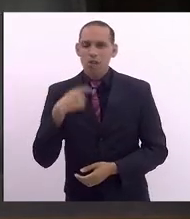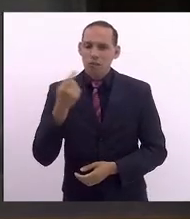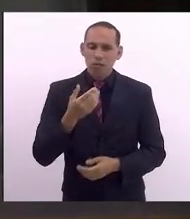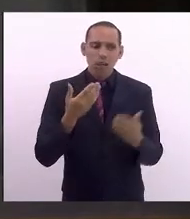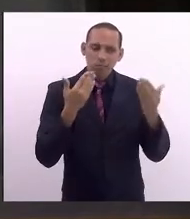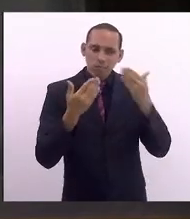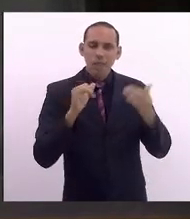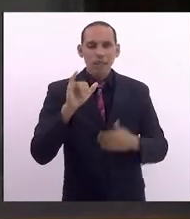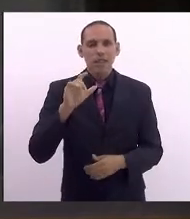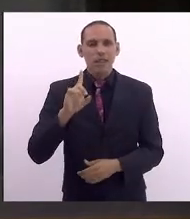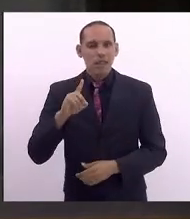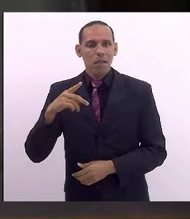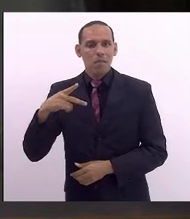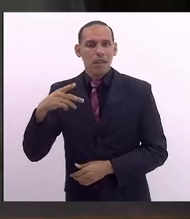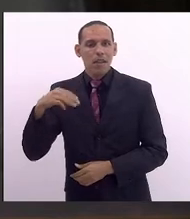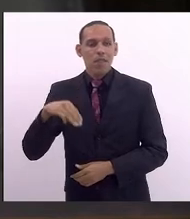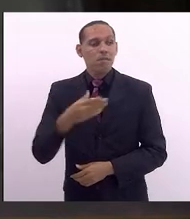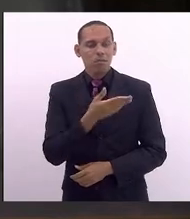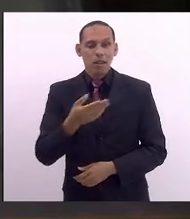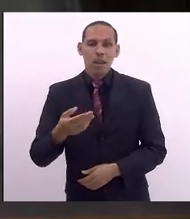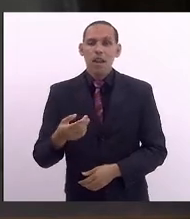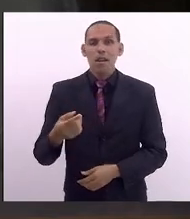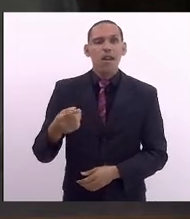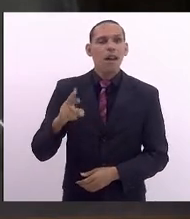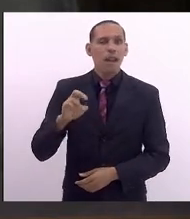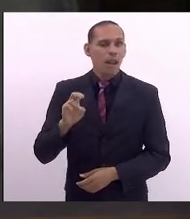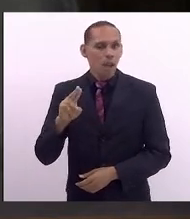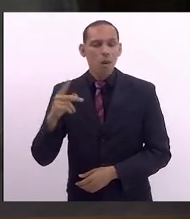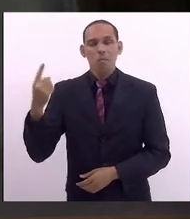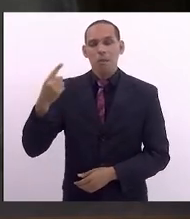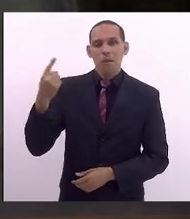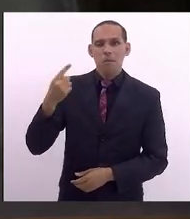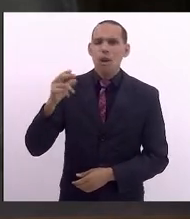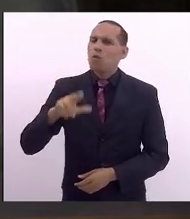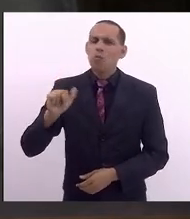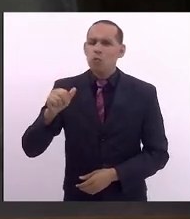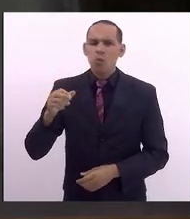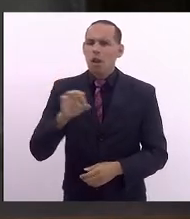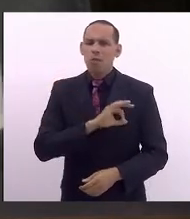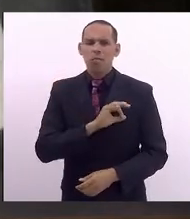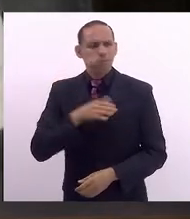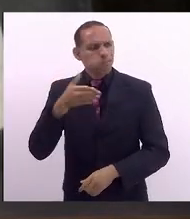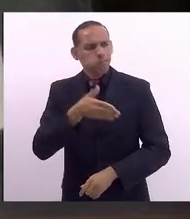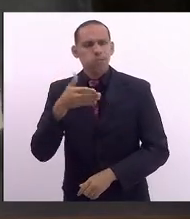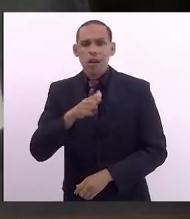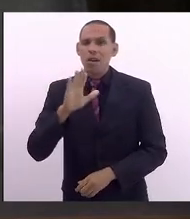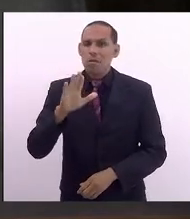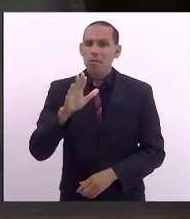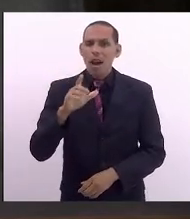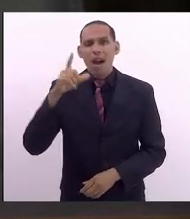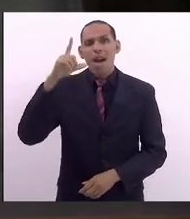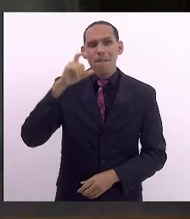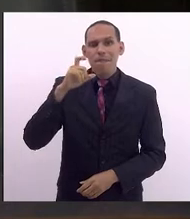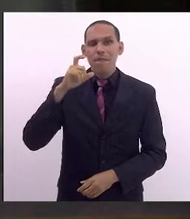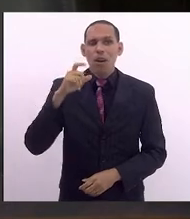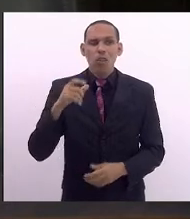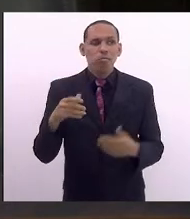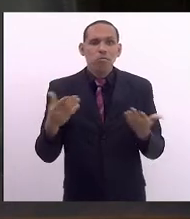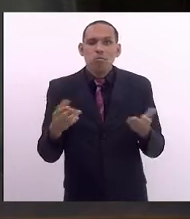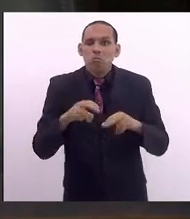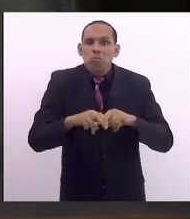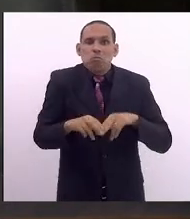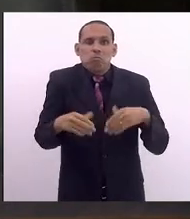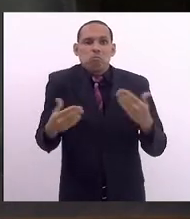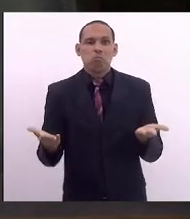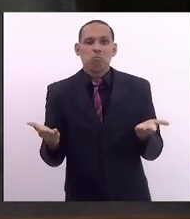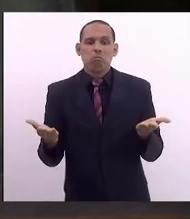IDPN, e são pessoas primárias, de bons antecedentes, que nunca tiveram passagem pela polícia, e mesmo assim a foto deles, por algum motivo, por